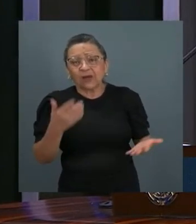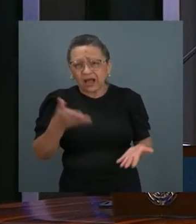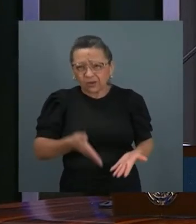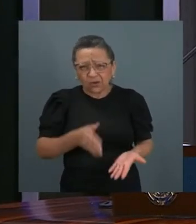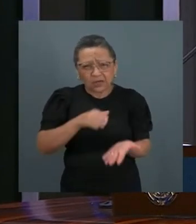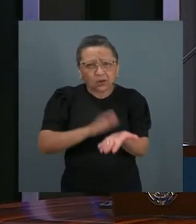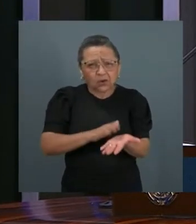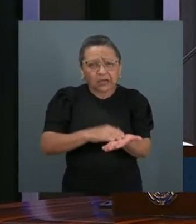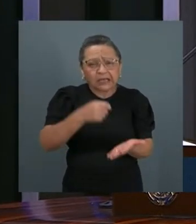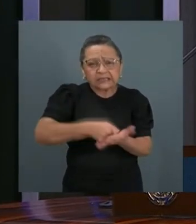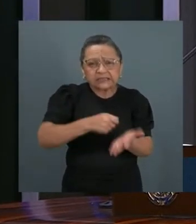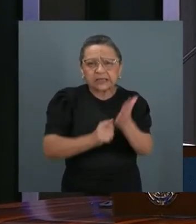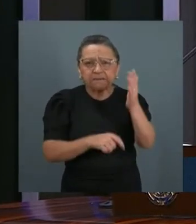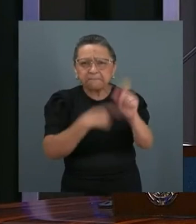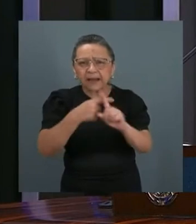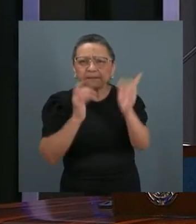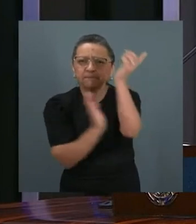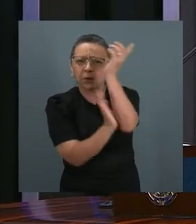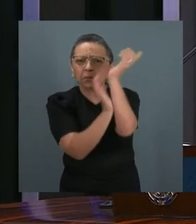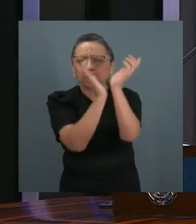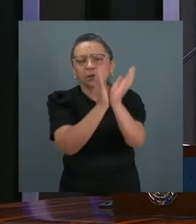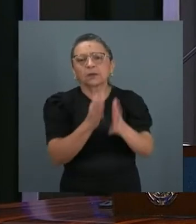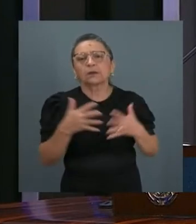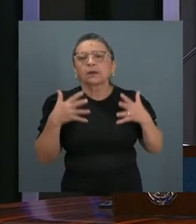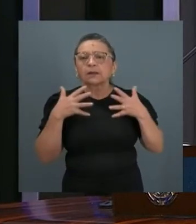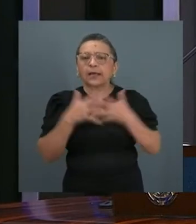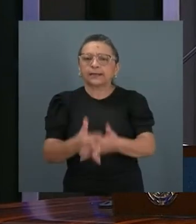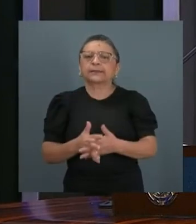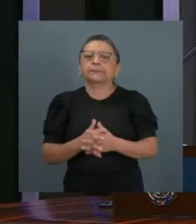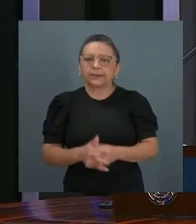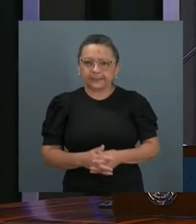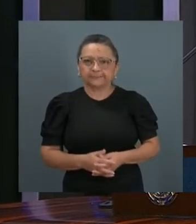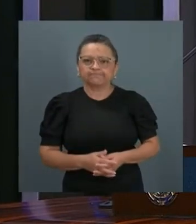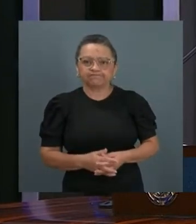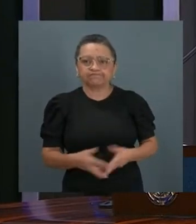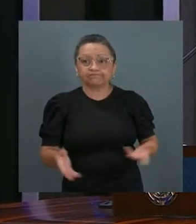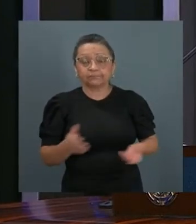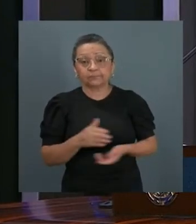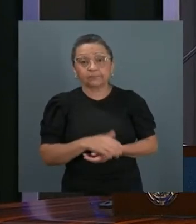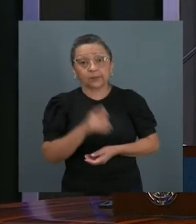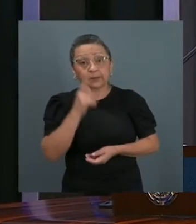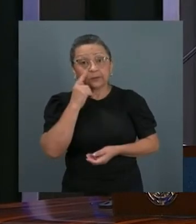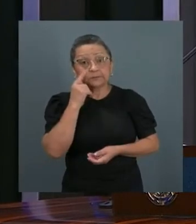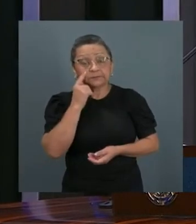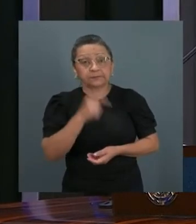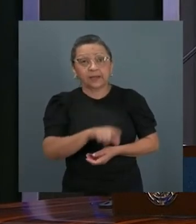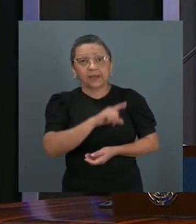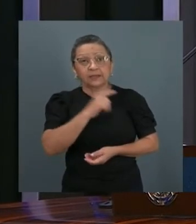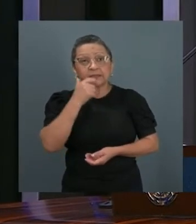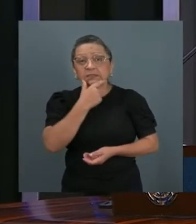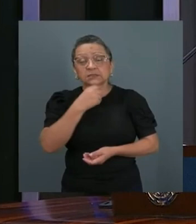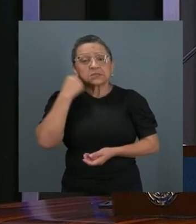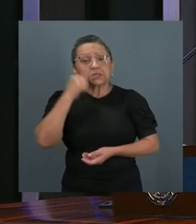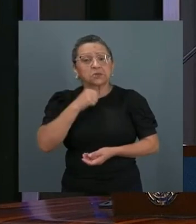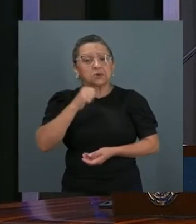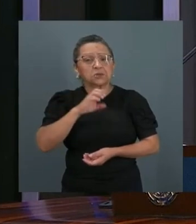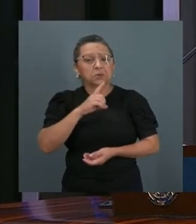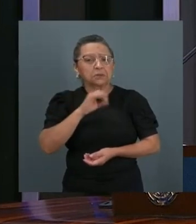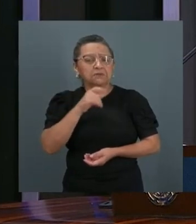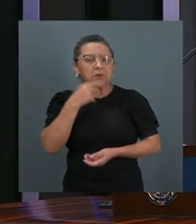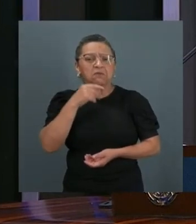essa burocracia, isso compromete realmente. O senador Eduardo Braga falou de fazer um